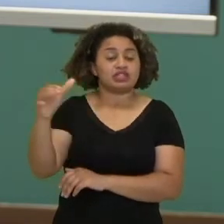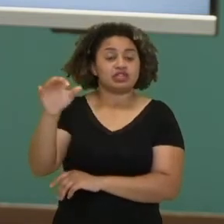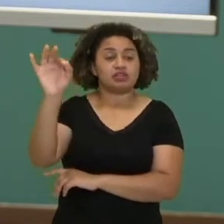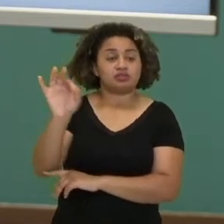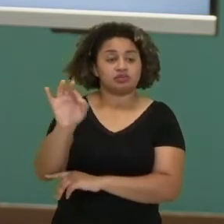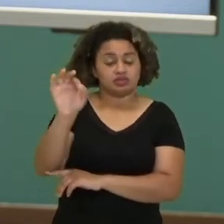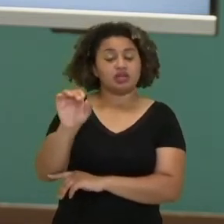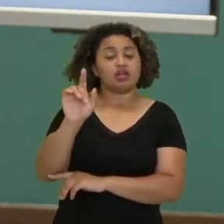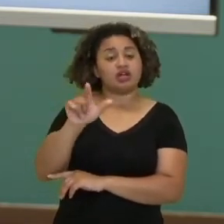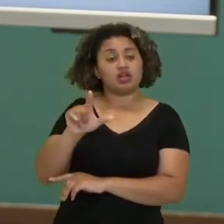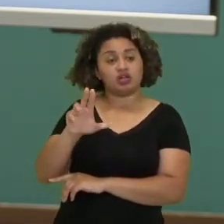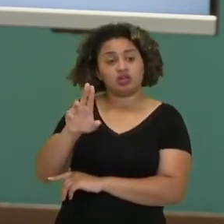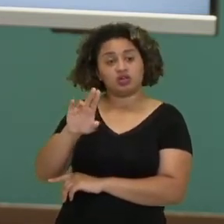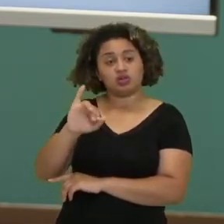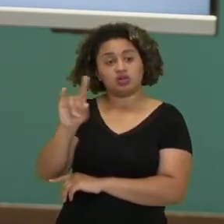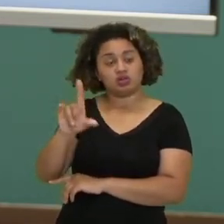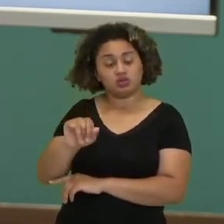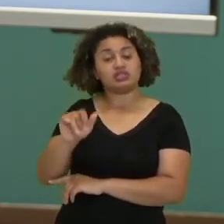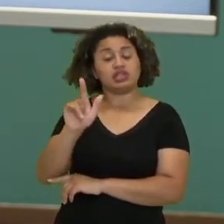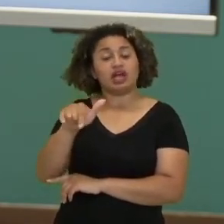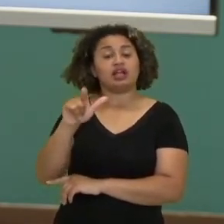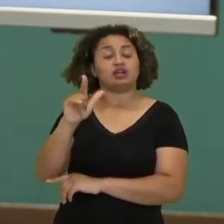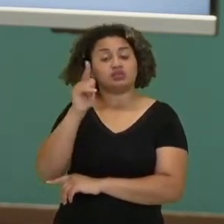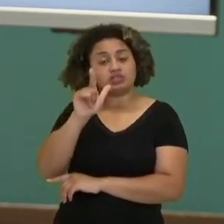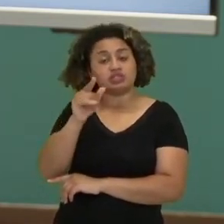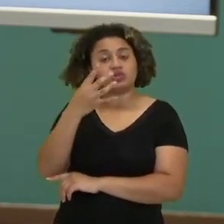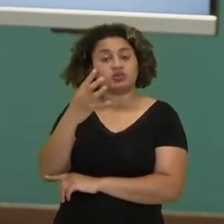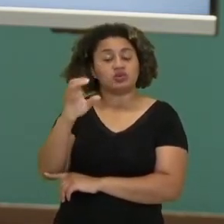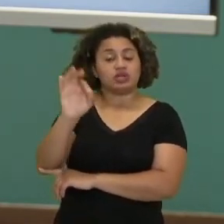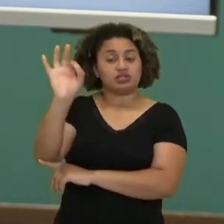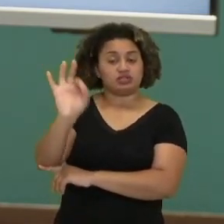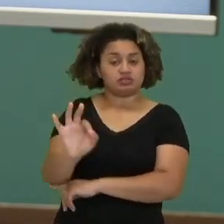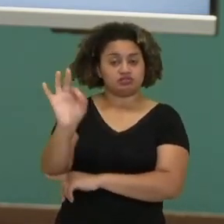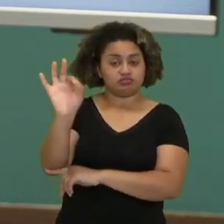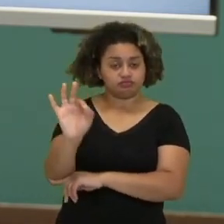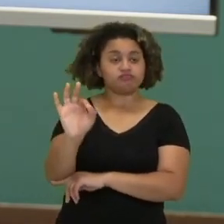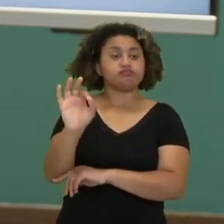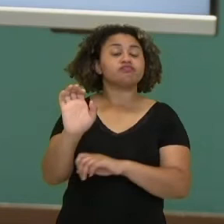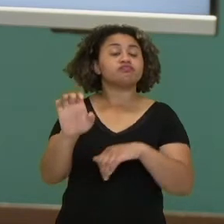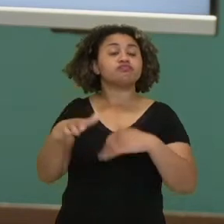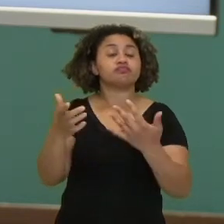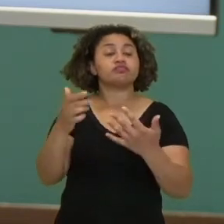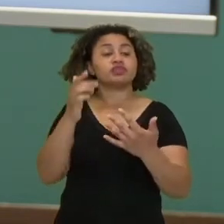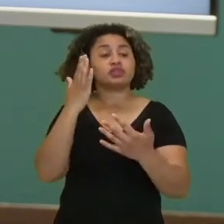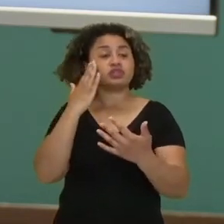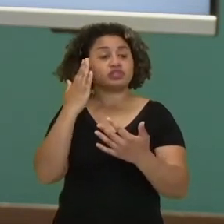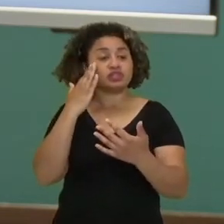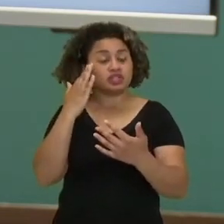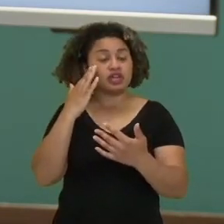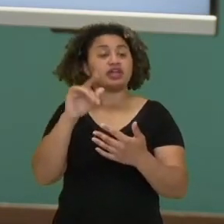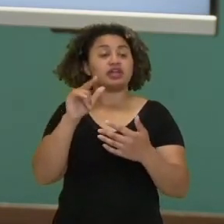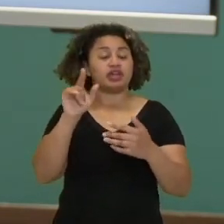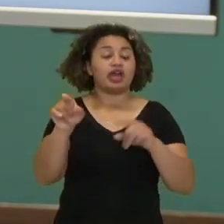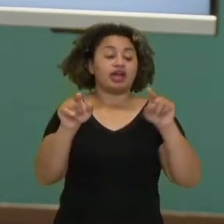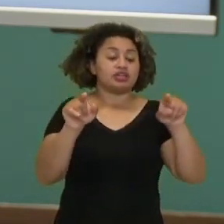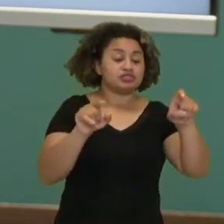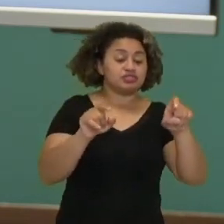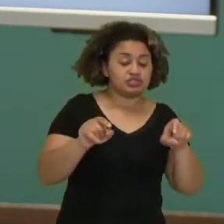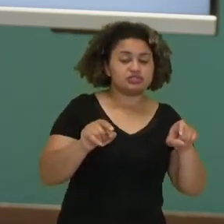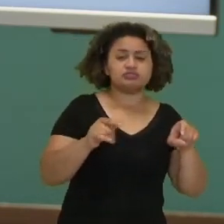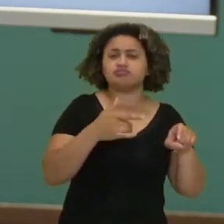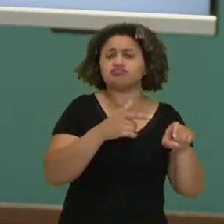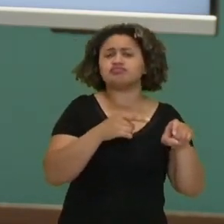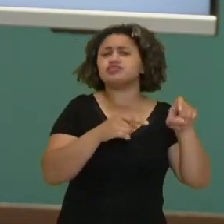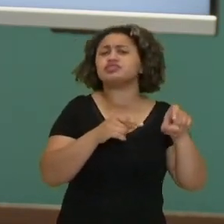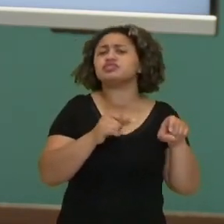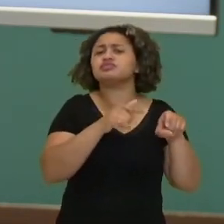Como Luísa jogou 40% dos jogos, né, eu sei que 40 vai estar para X.